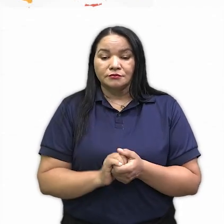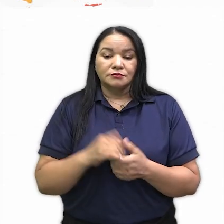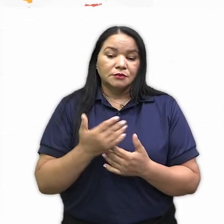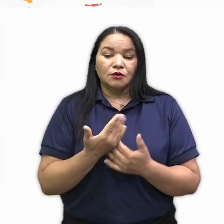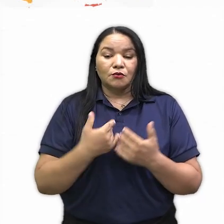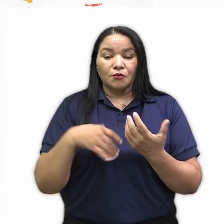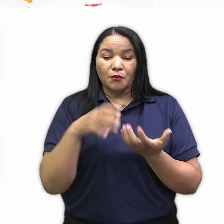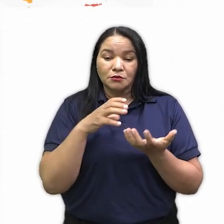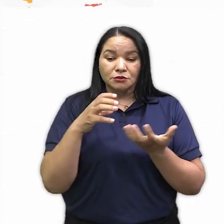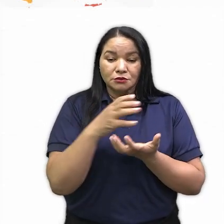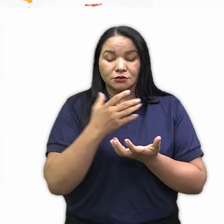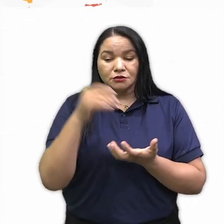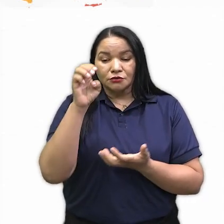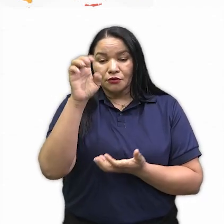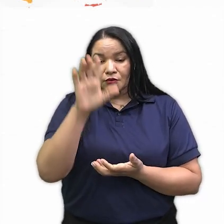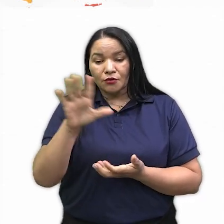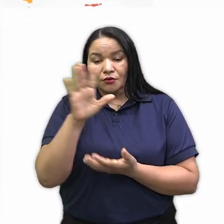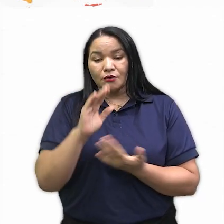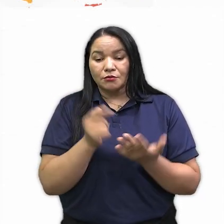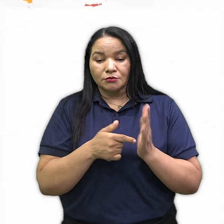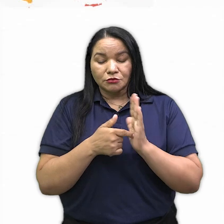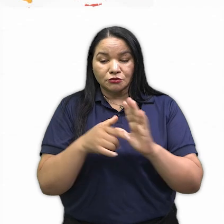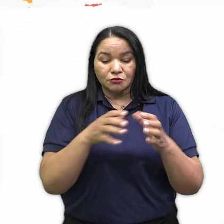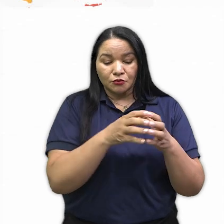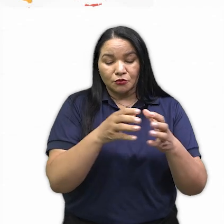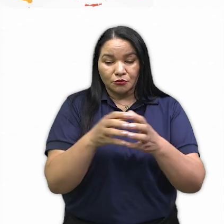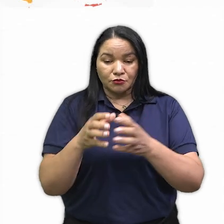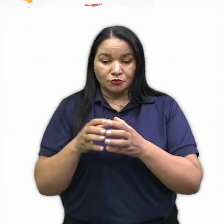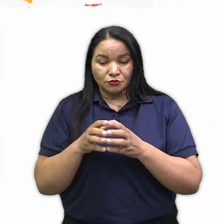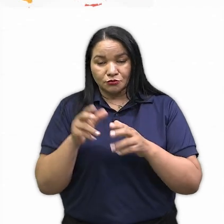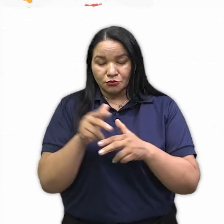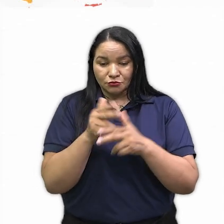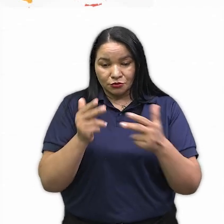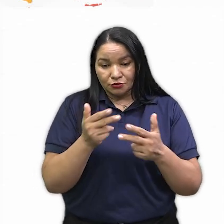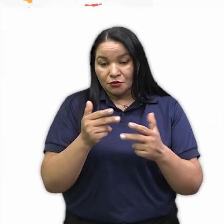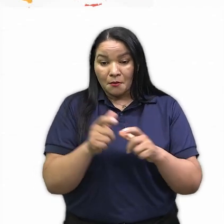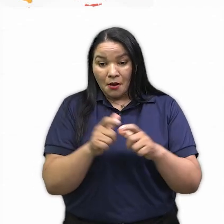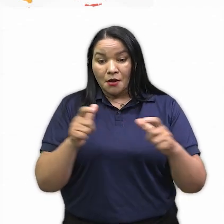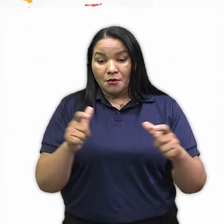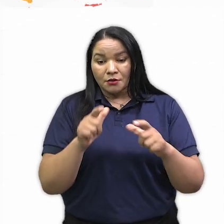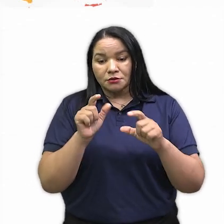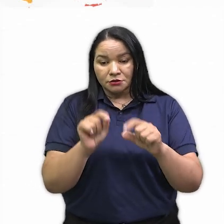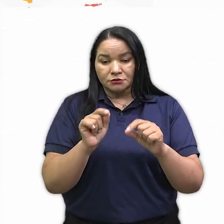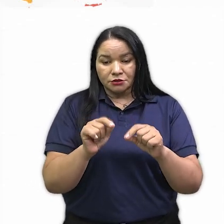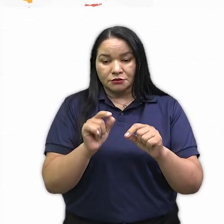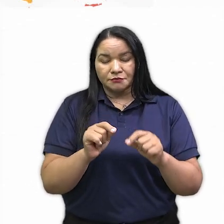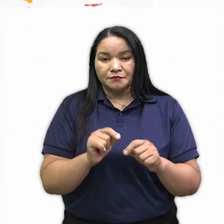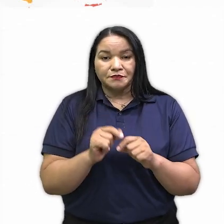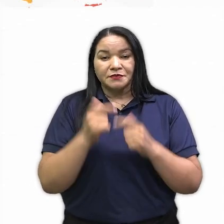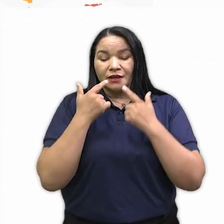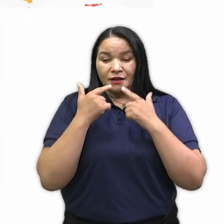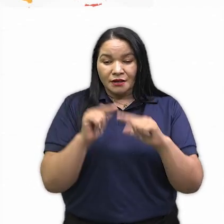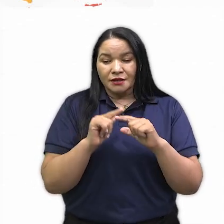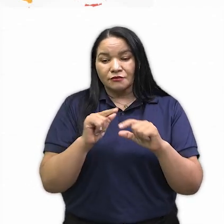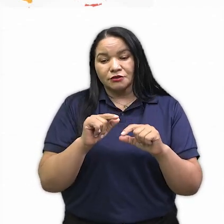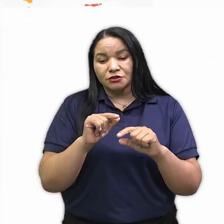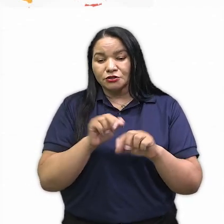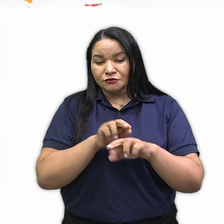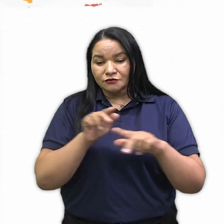continente europeu, ele apresenta vários grupos étnicos e os maiores grupos etnolinguísticos,